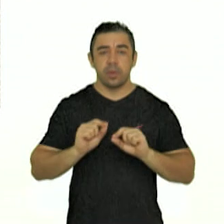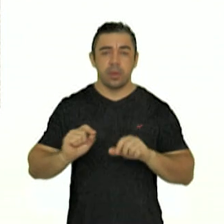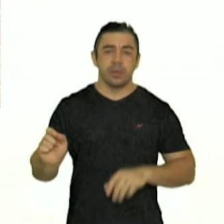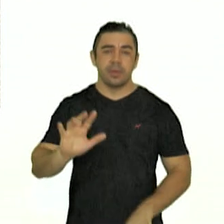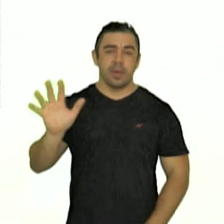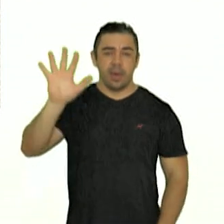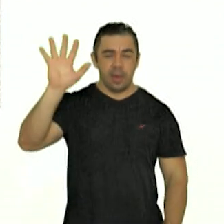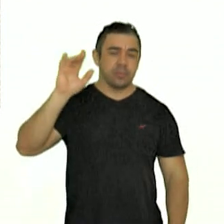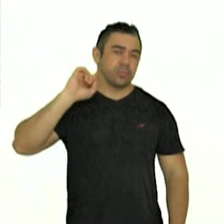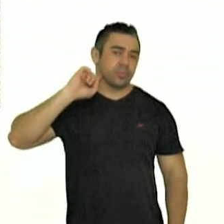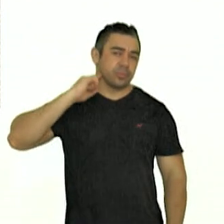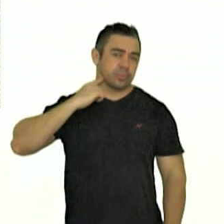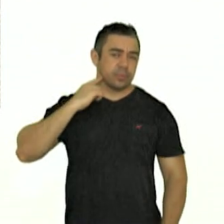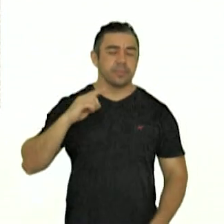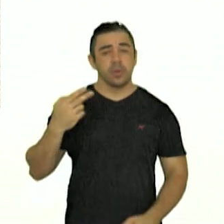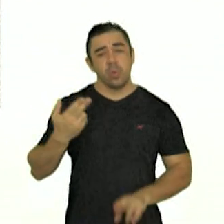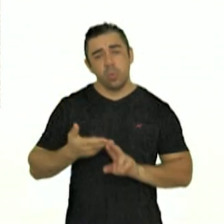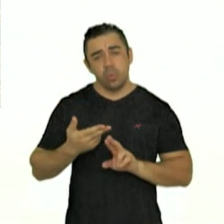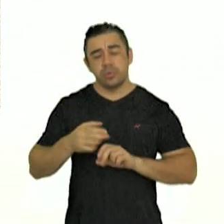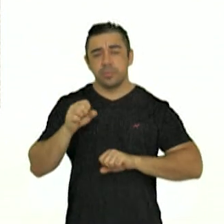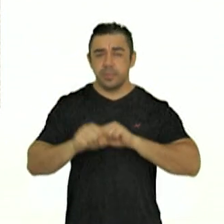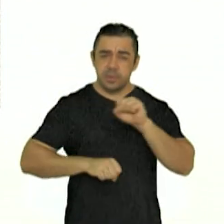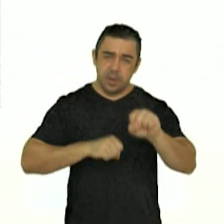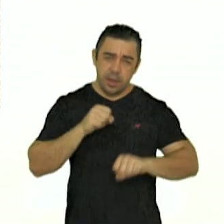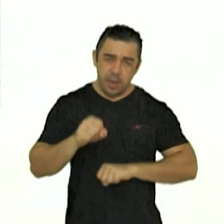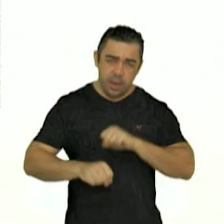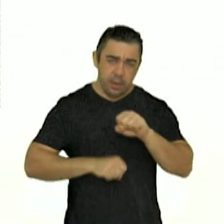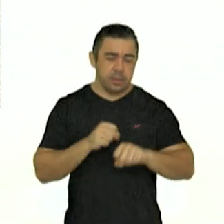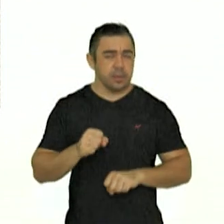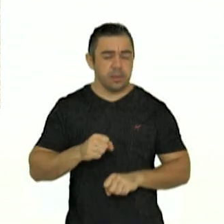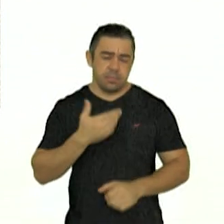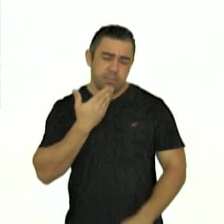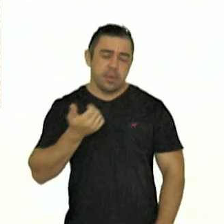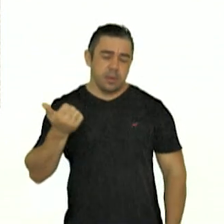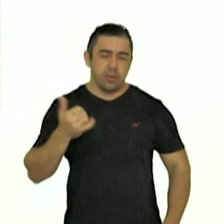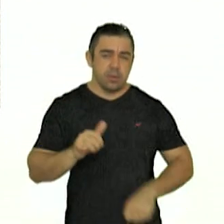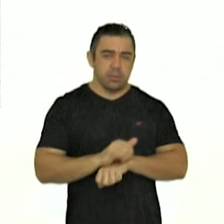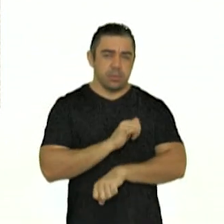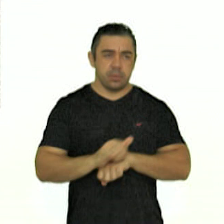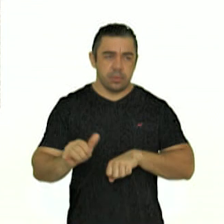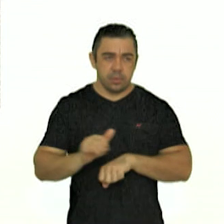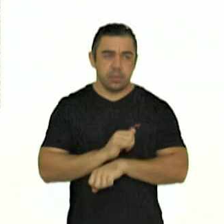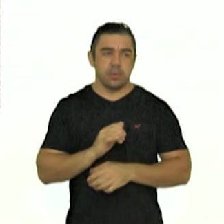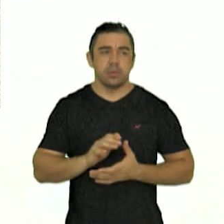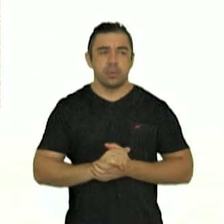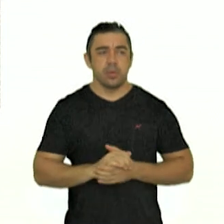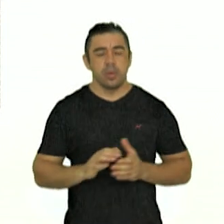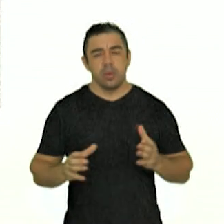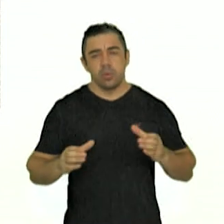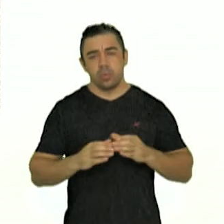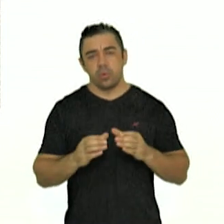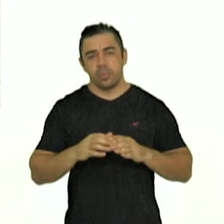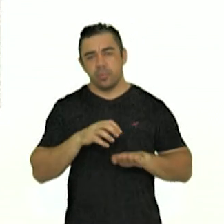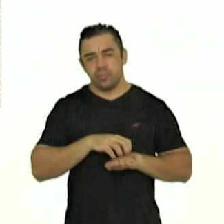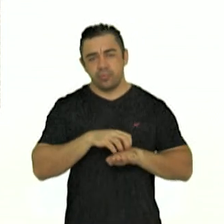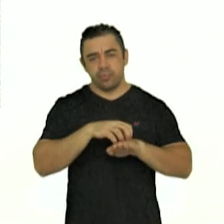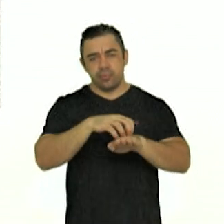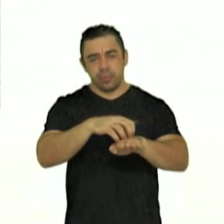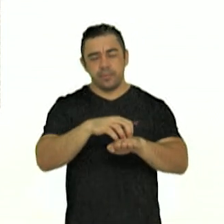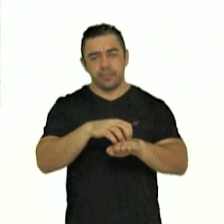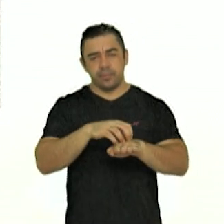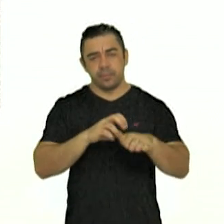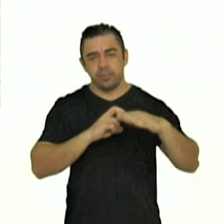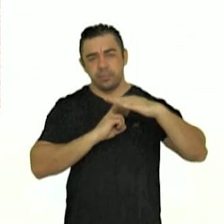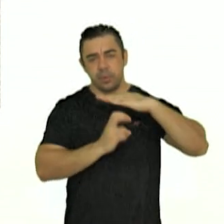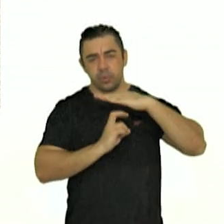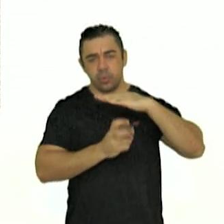gases poluentes, o uso de bicicletas e de transportes alternativos, né? Transporte coletivo de massa, por exemplo, né?